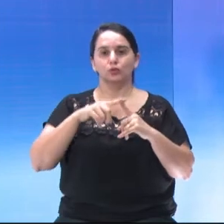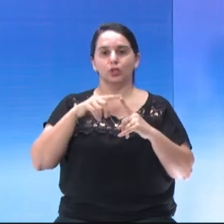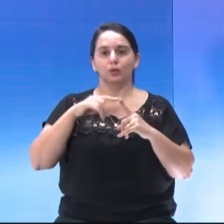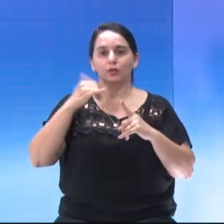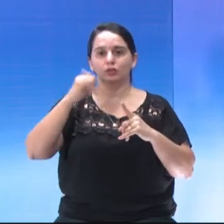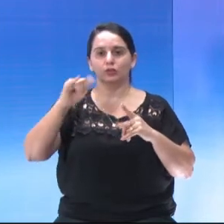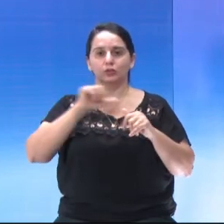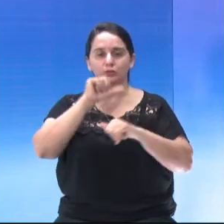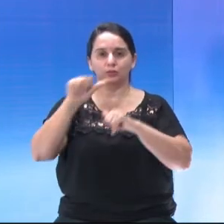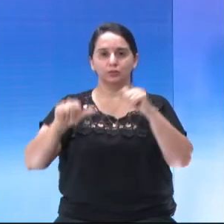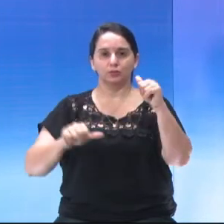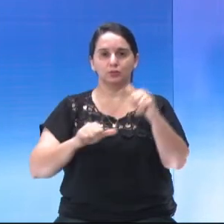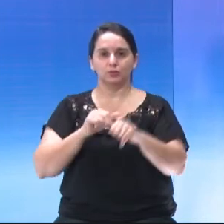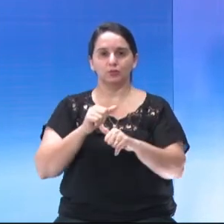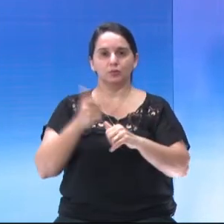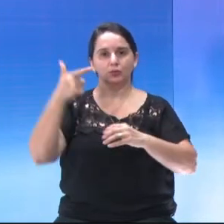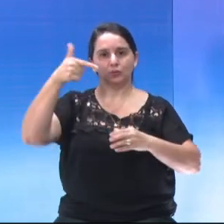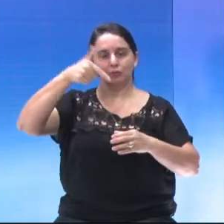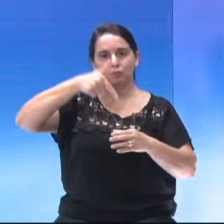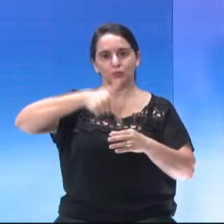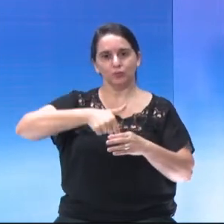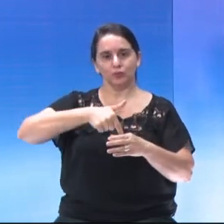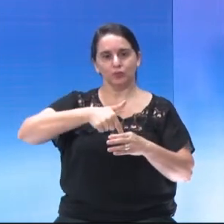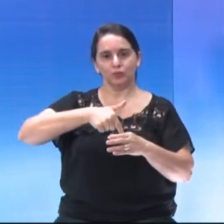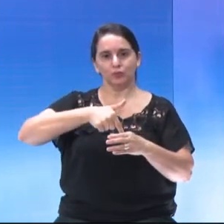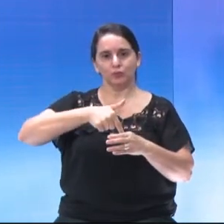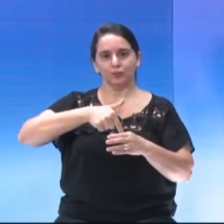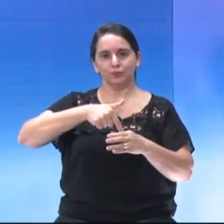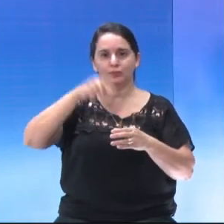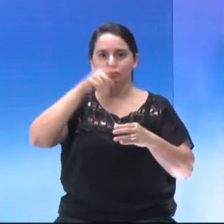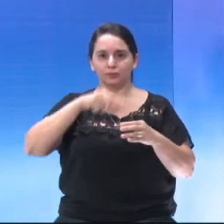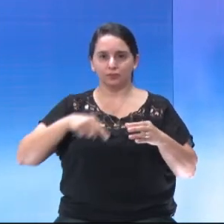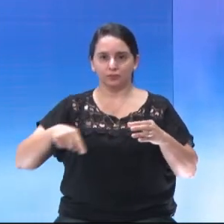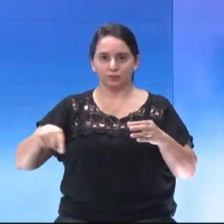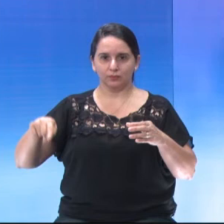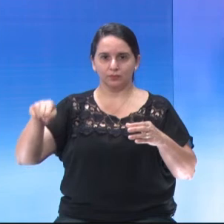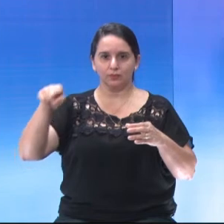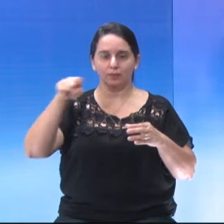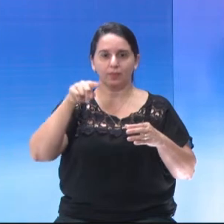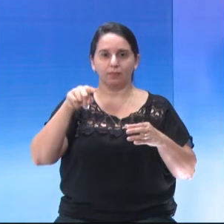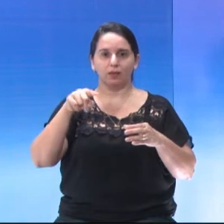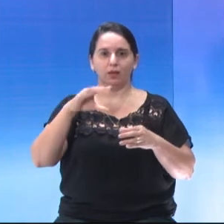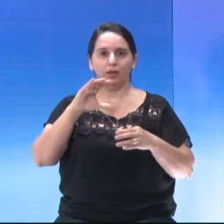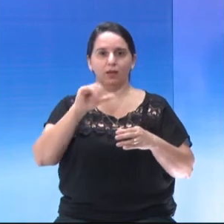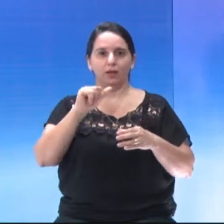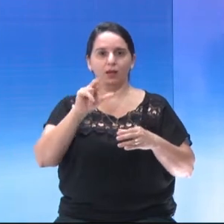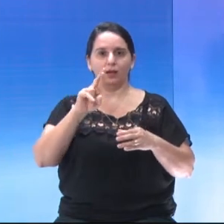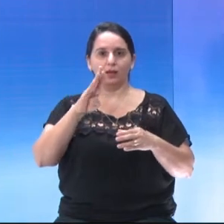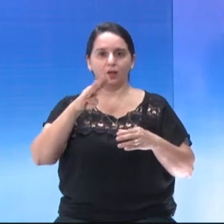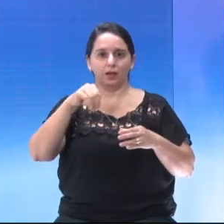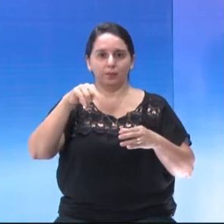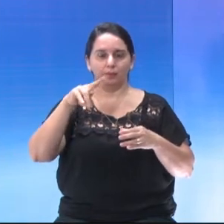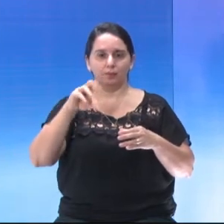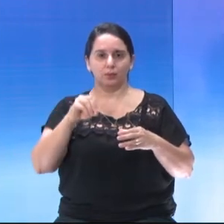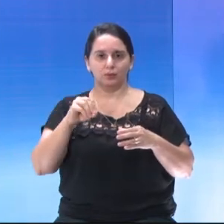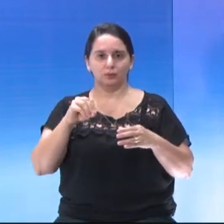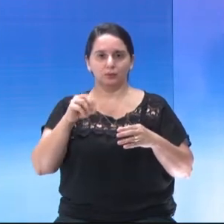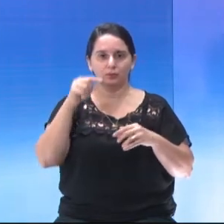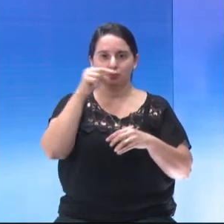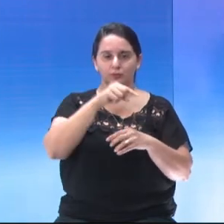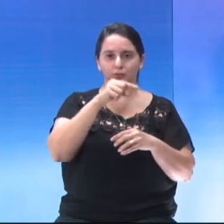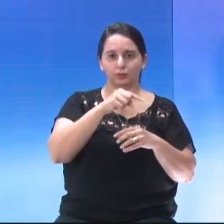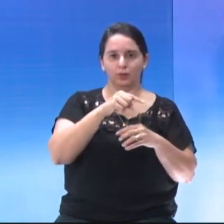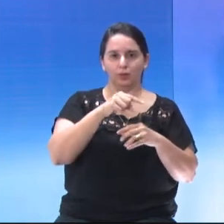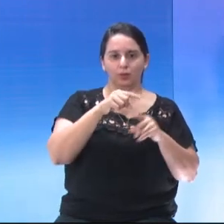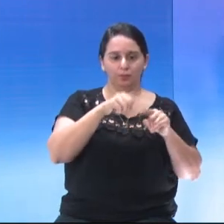de energia que foi convertido para produzir combustível. Então, a parte do ciclo do carbono que interessa para a gente